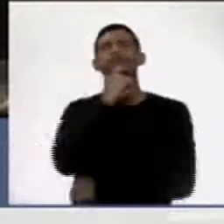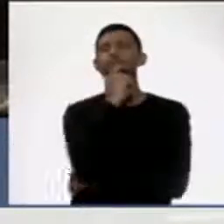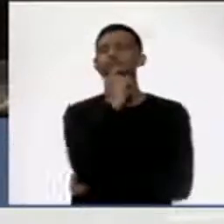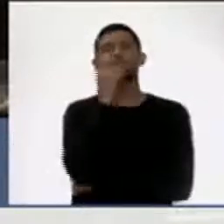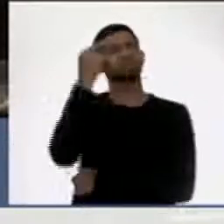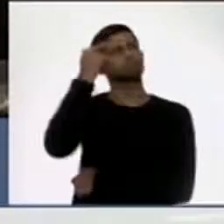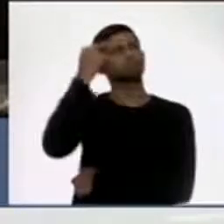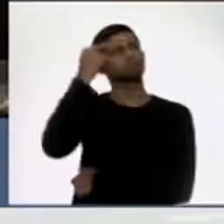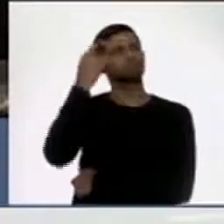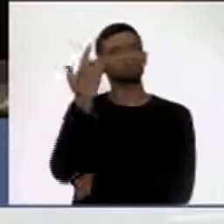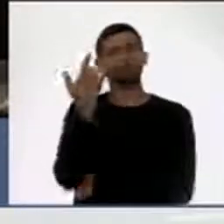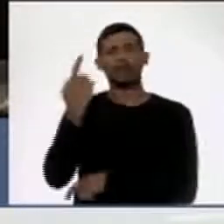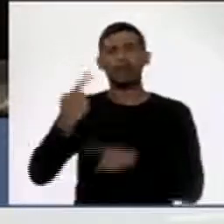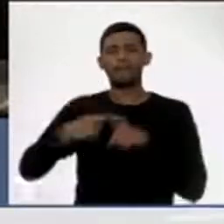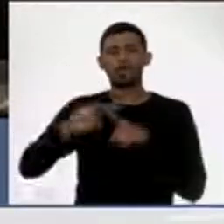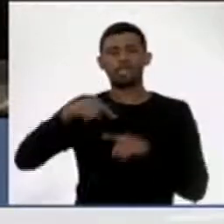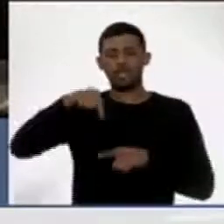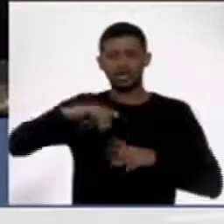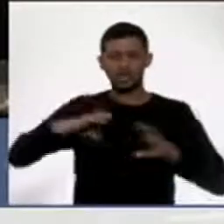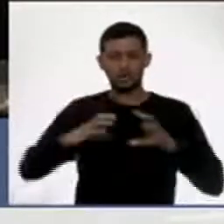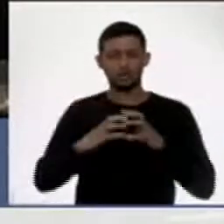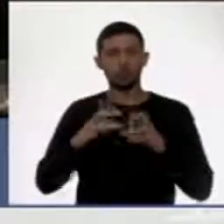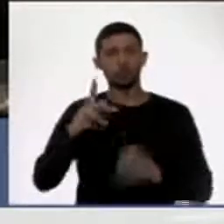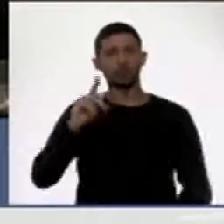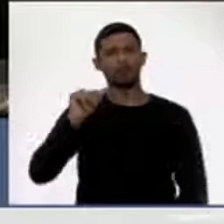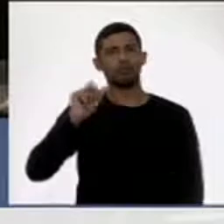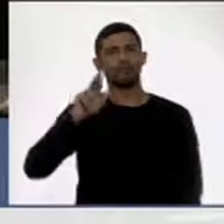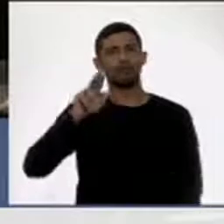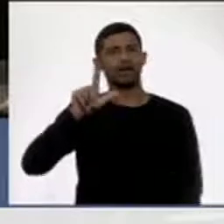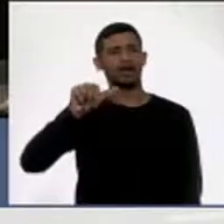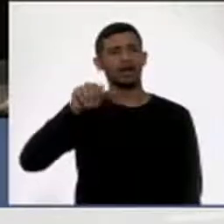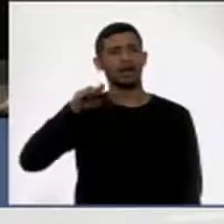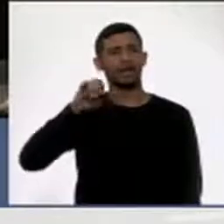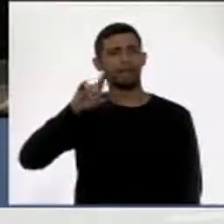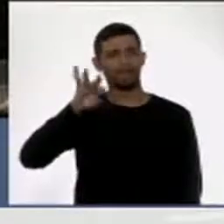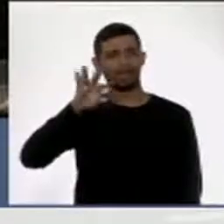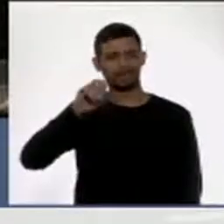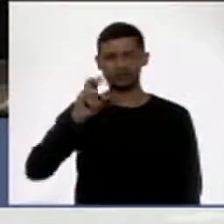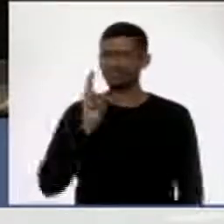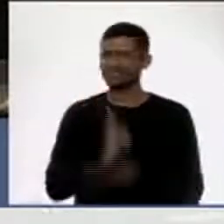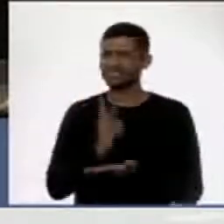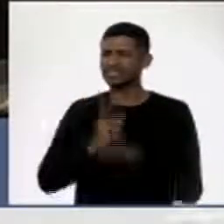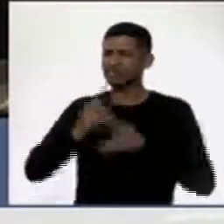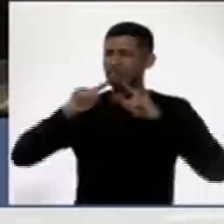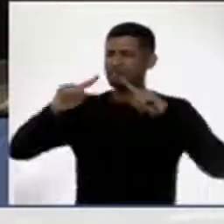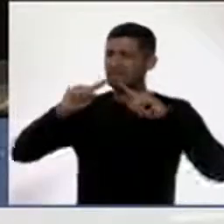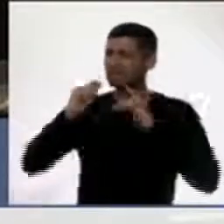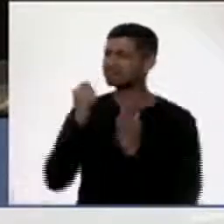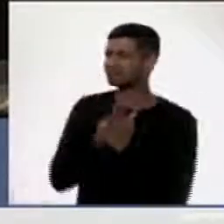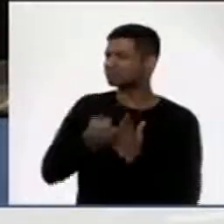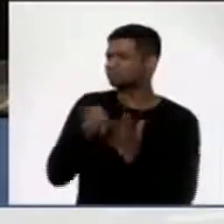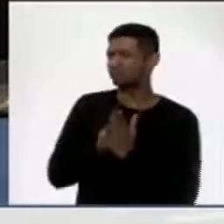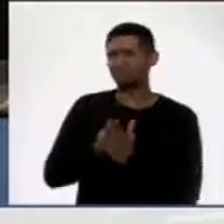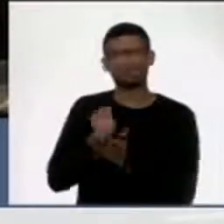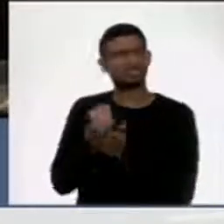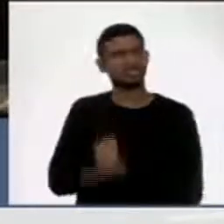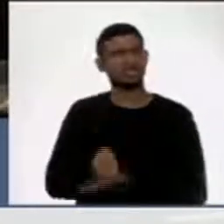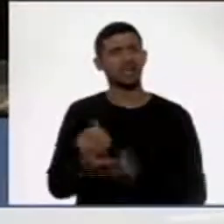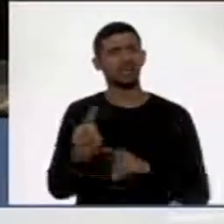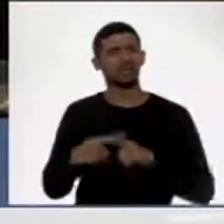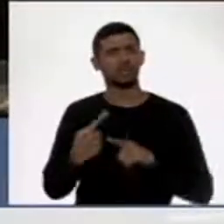que o parlamento é tão duramente criticado. E eu respondo